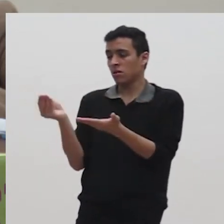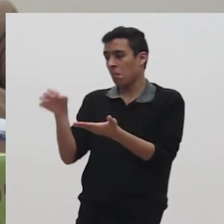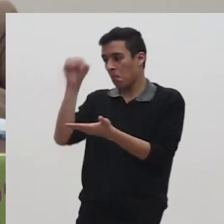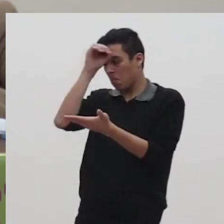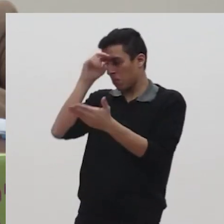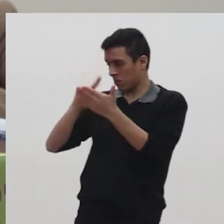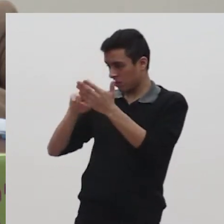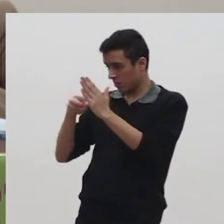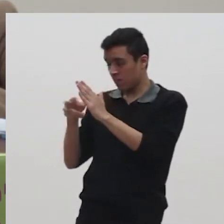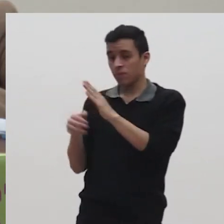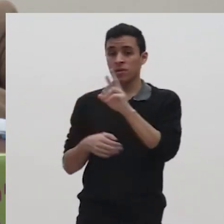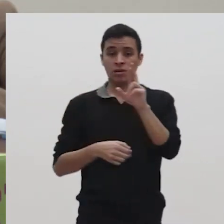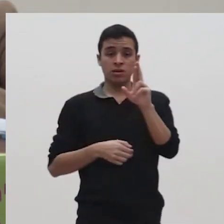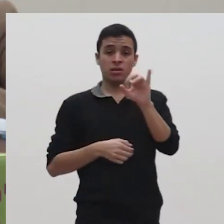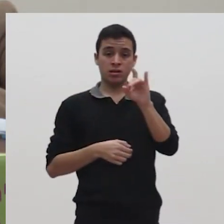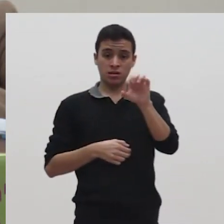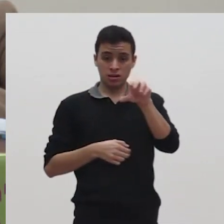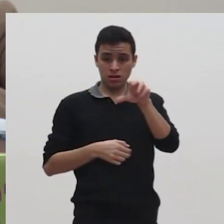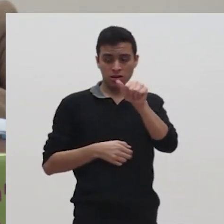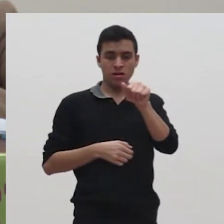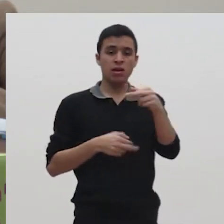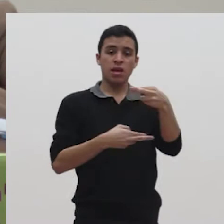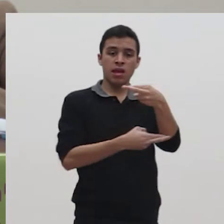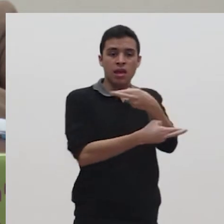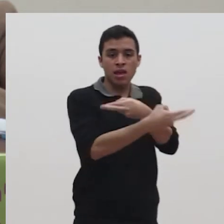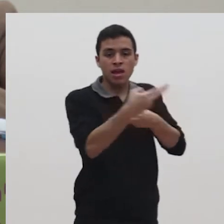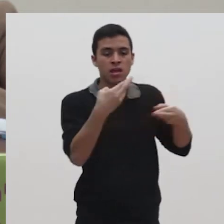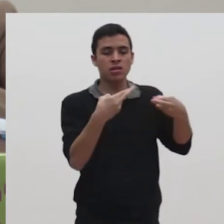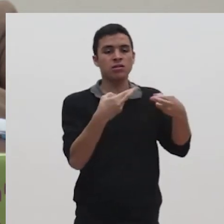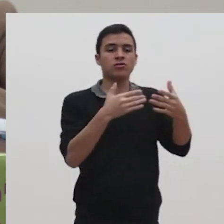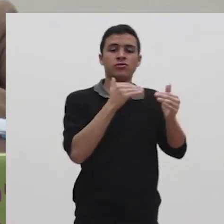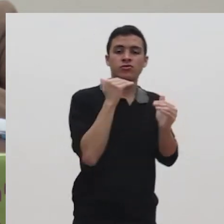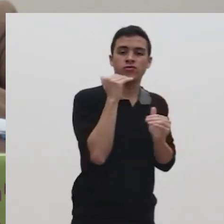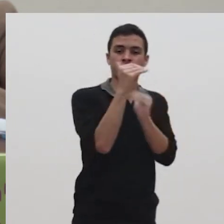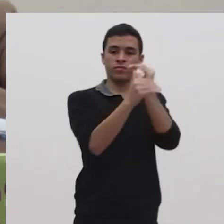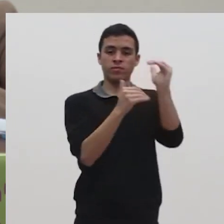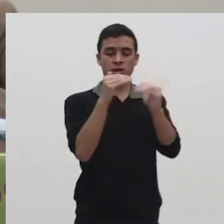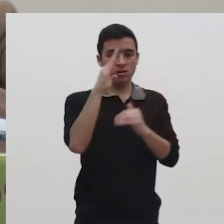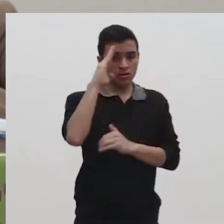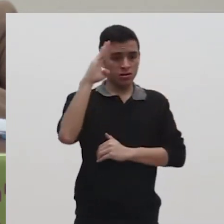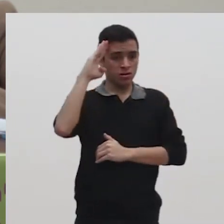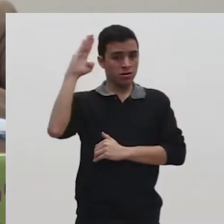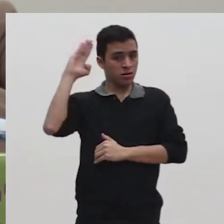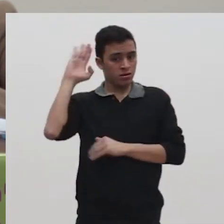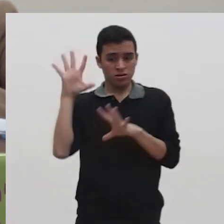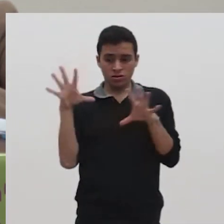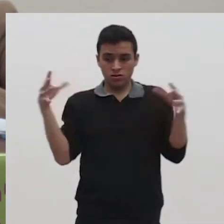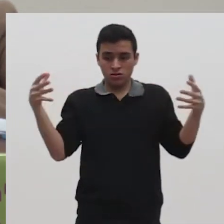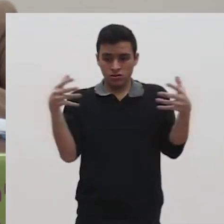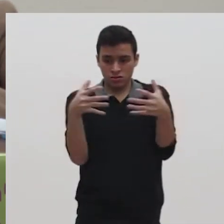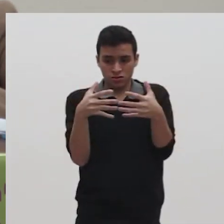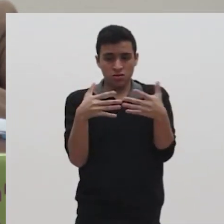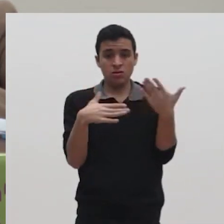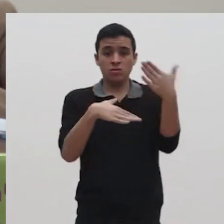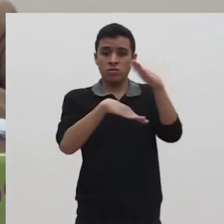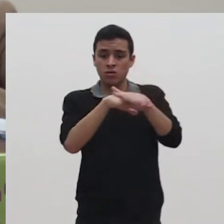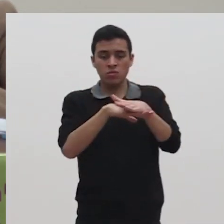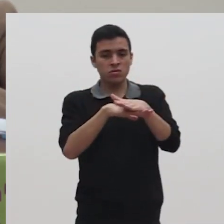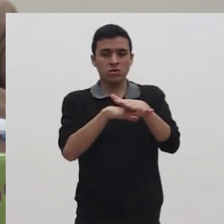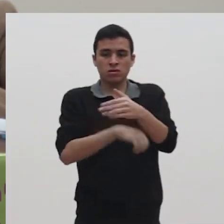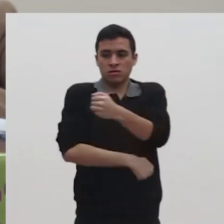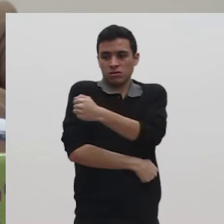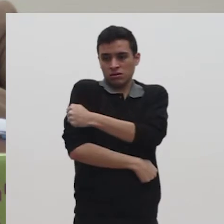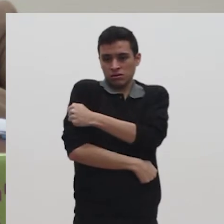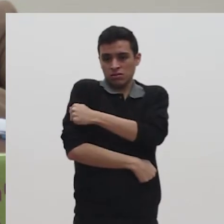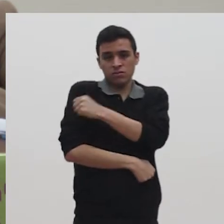que é o RIDESA. O RIDESA é a rede interuniversitária para desenvolvimento do setor sucroalcooleiro, que é alguma coisa